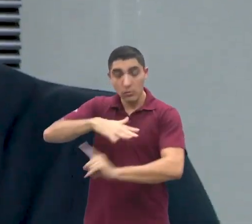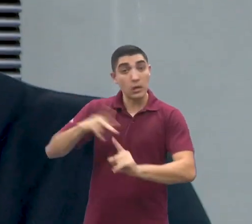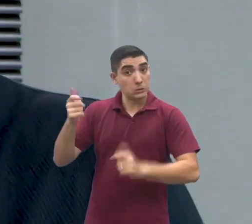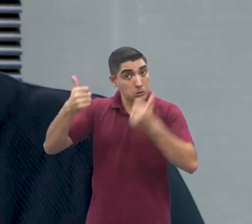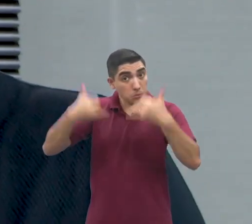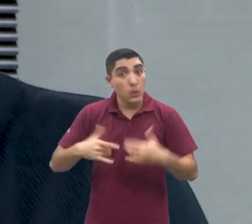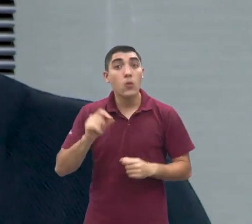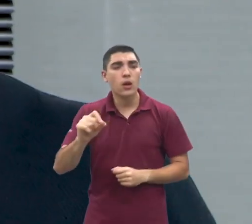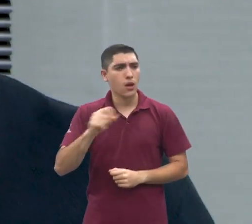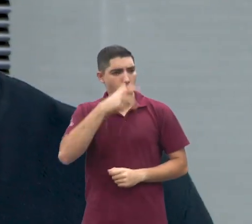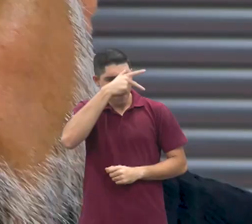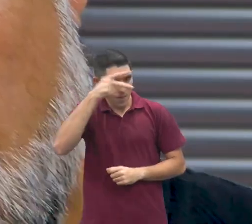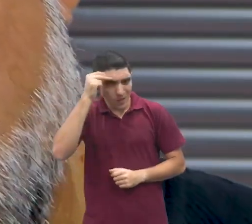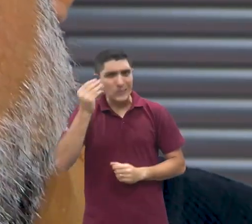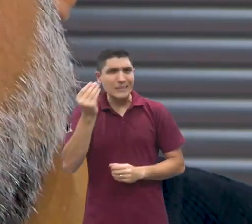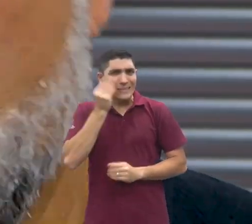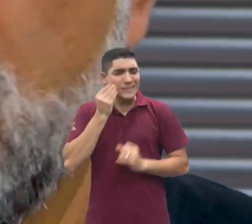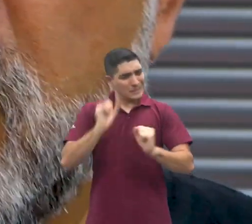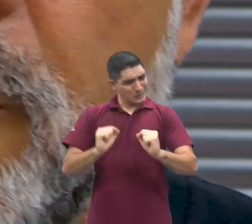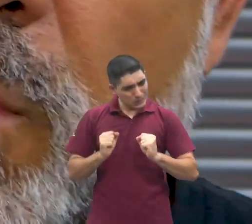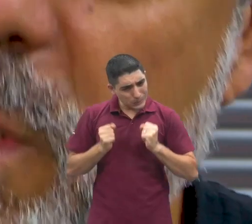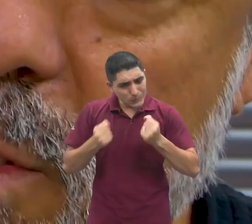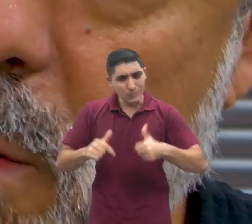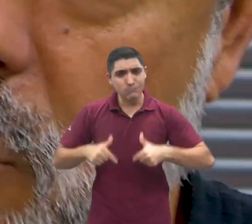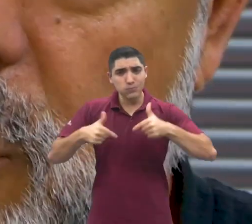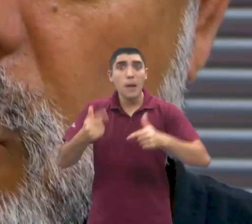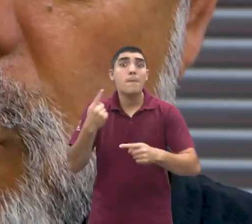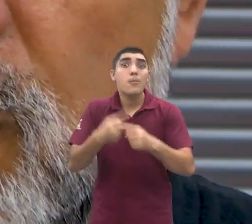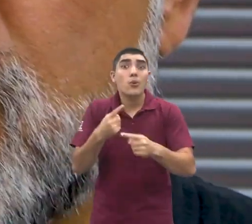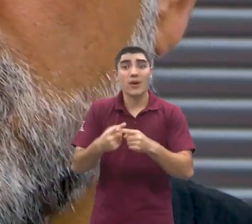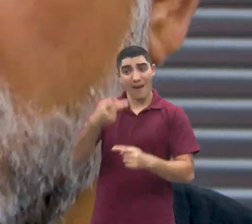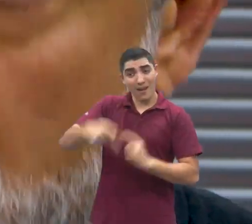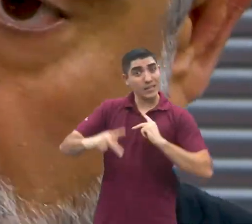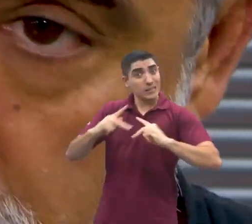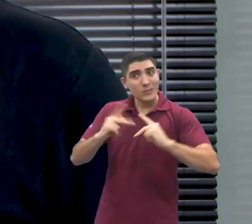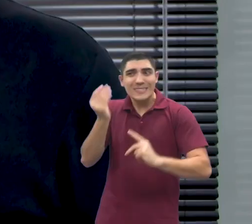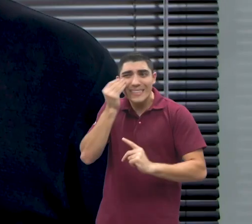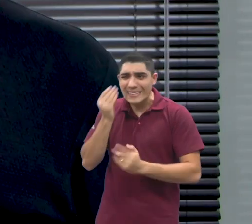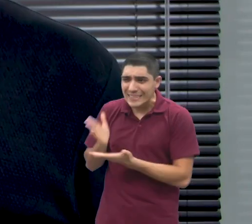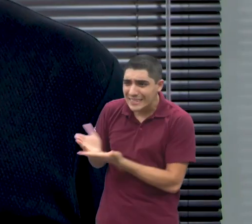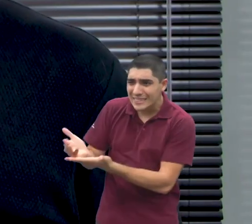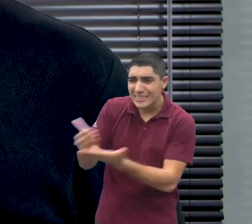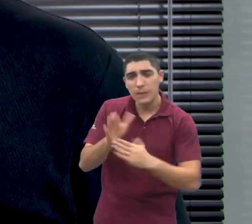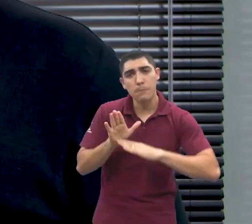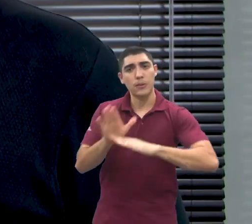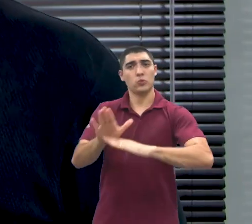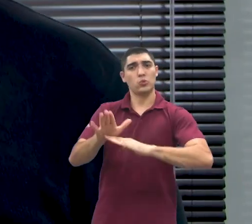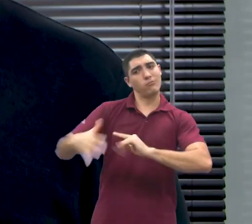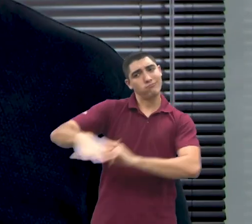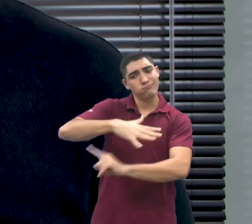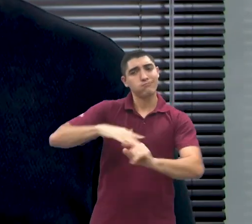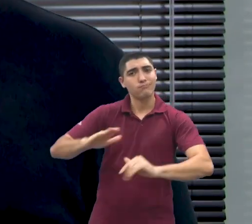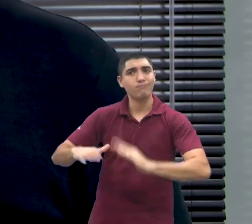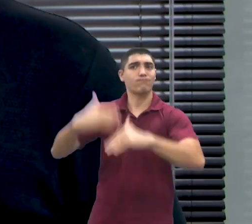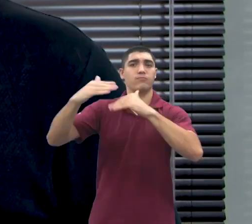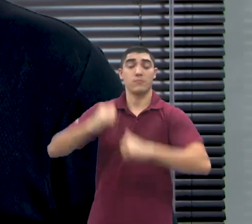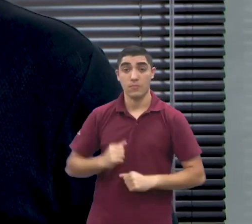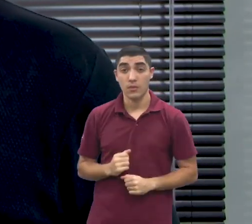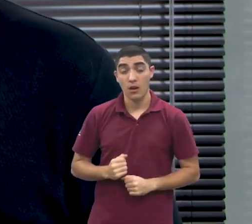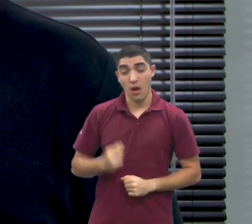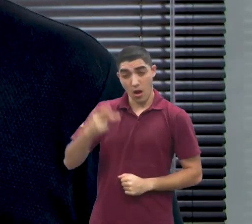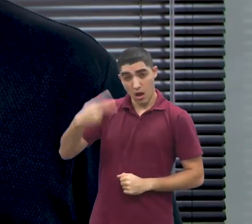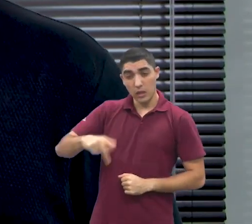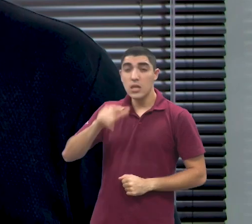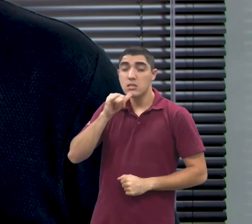destinado esforços para a proteção e manejo dos recursos naturais de São José. Nós precisamos enfrentar a melhoria da